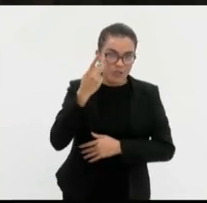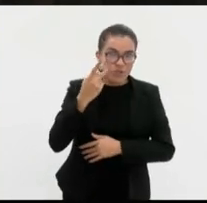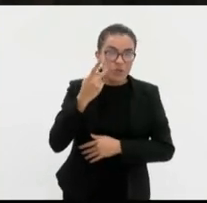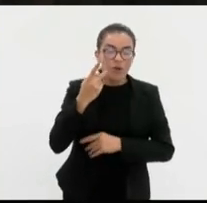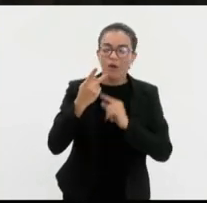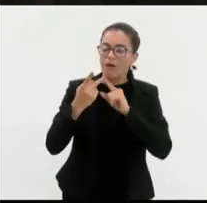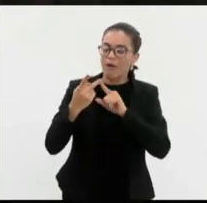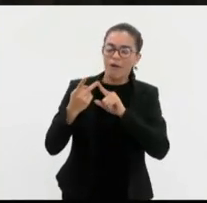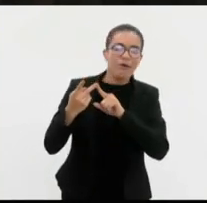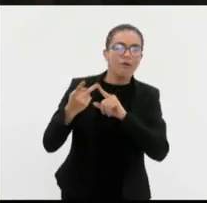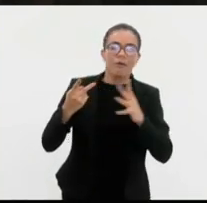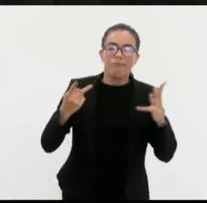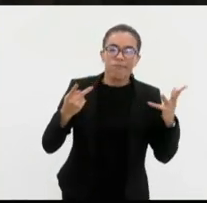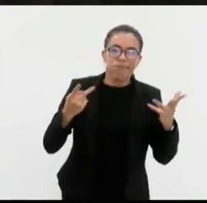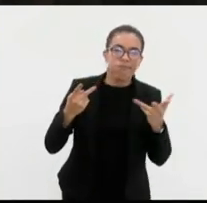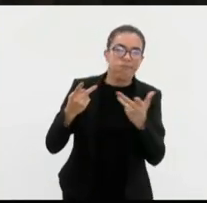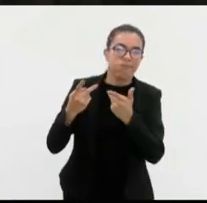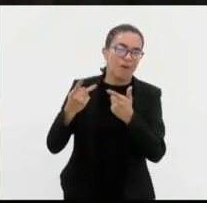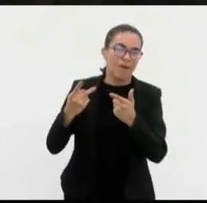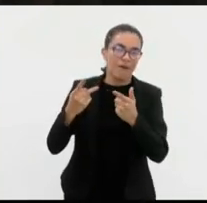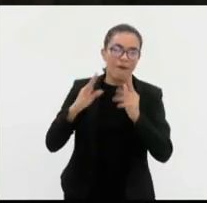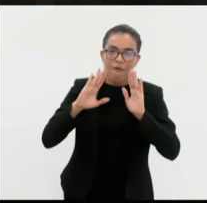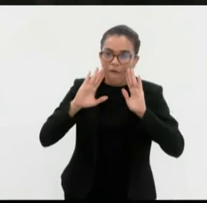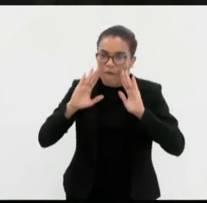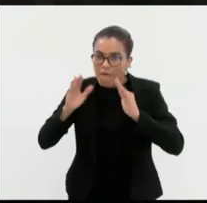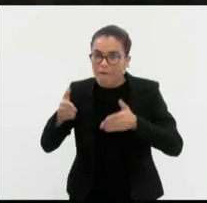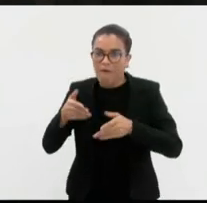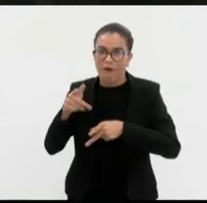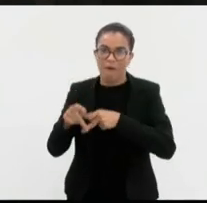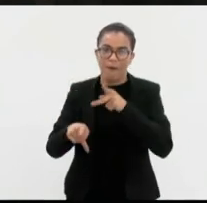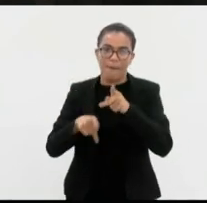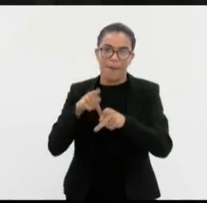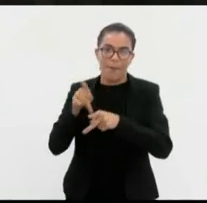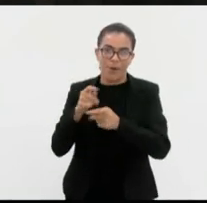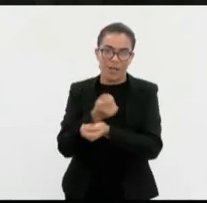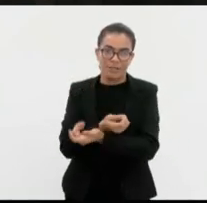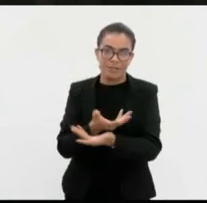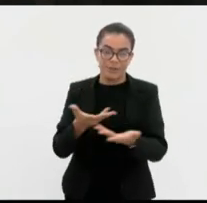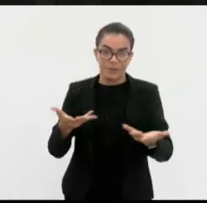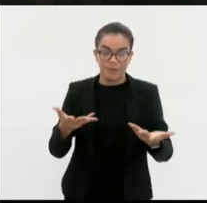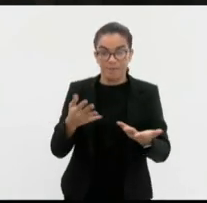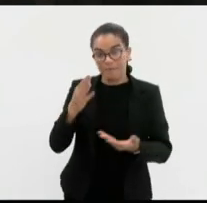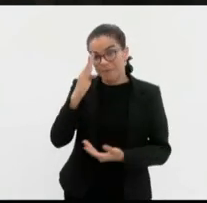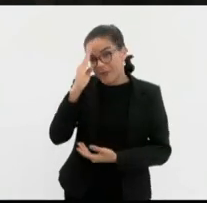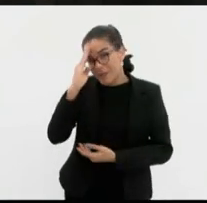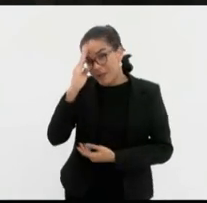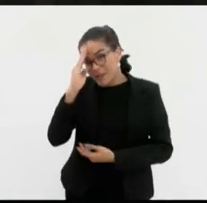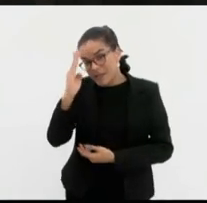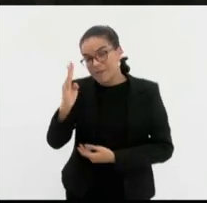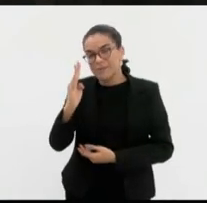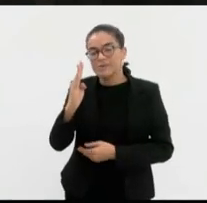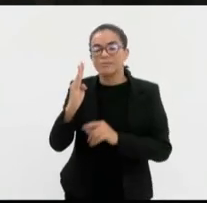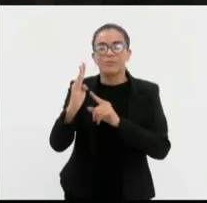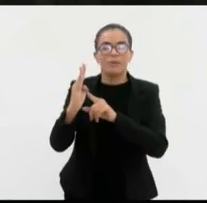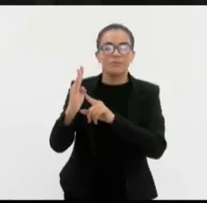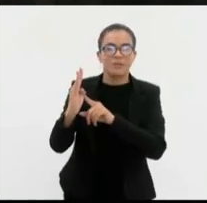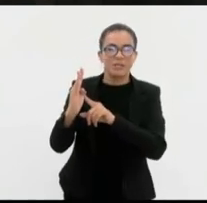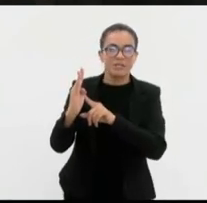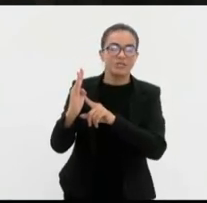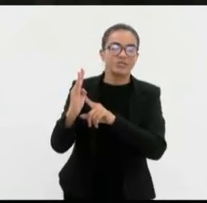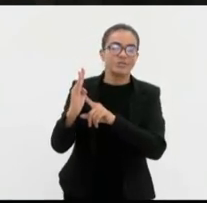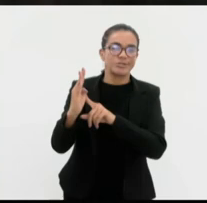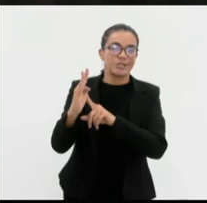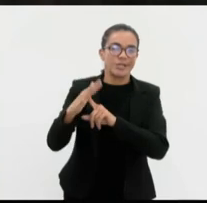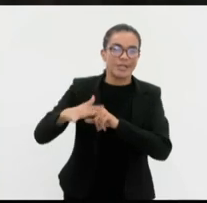públicas de qualidade para a população principalmente mas não só